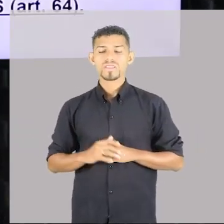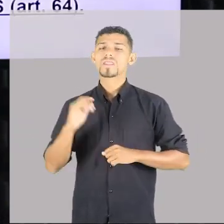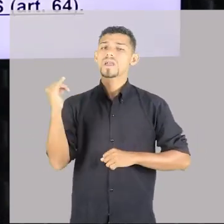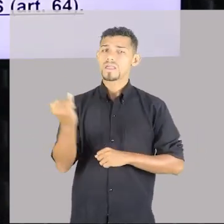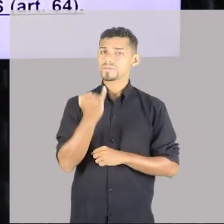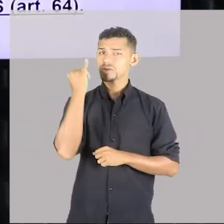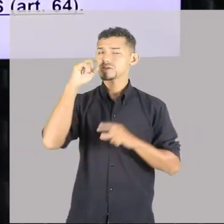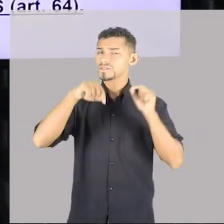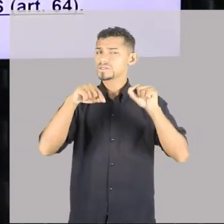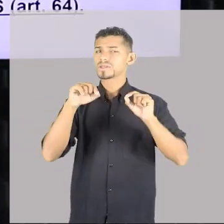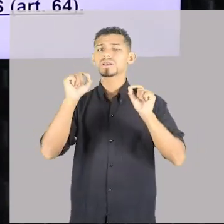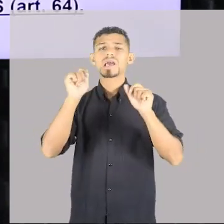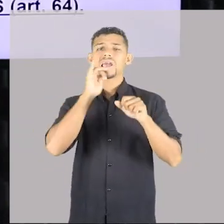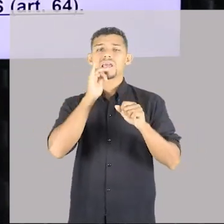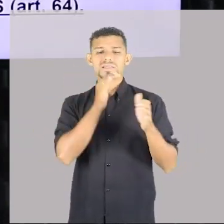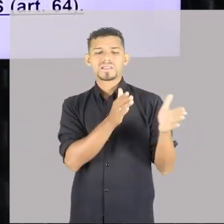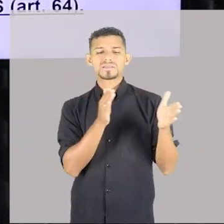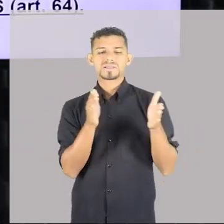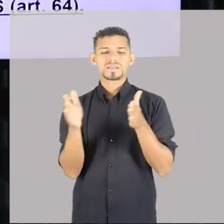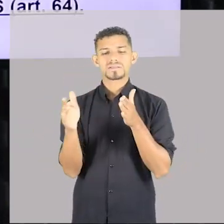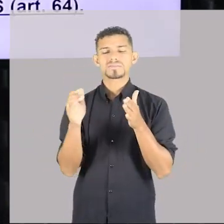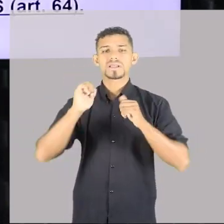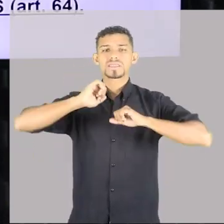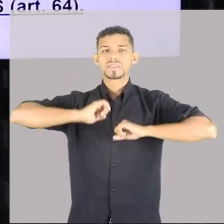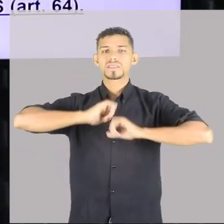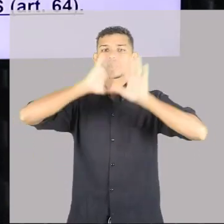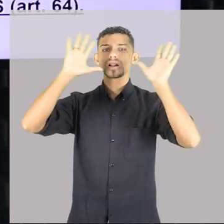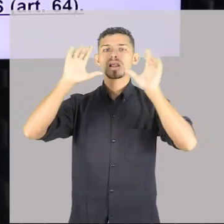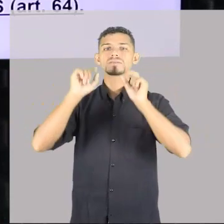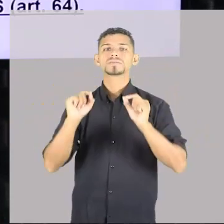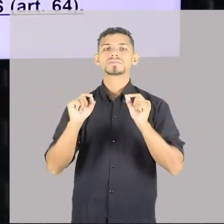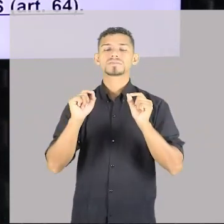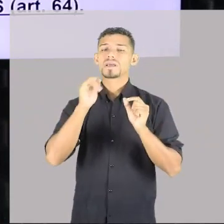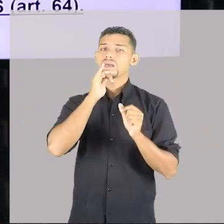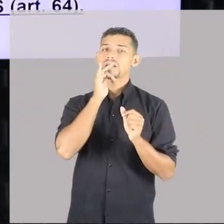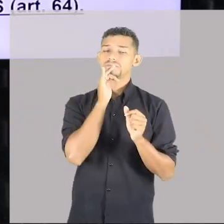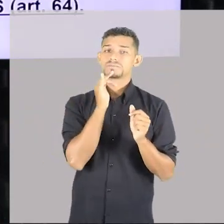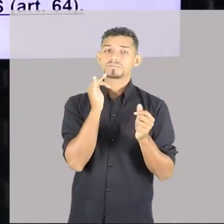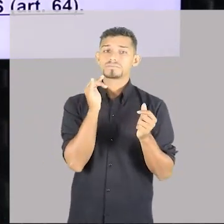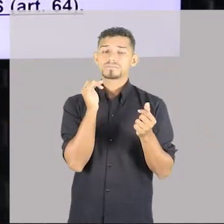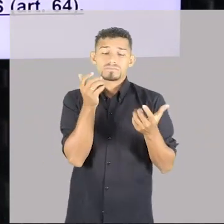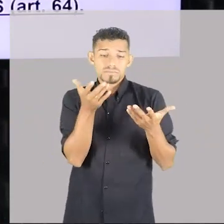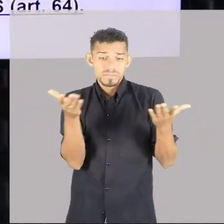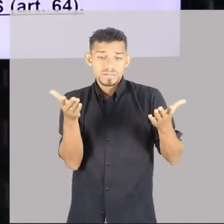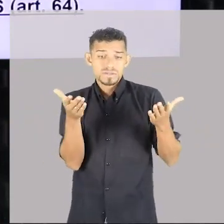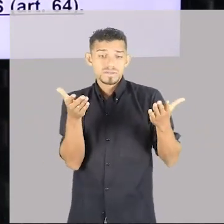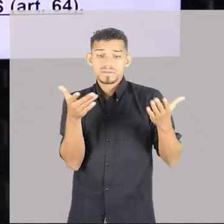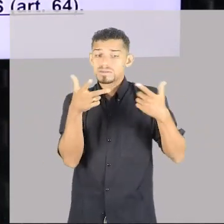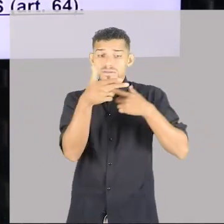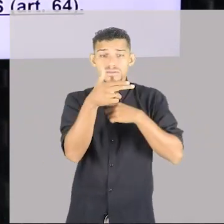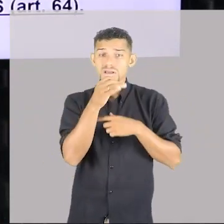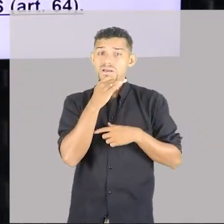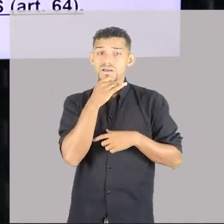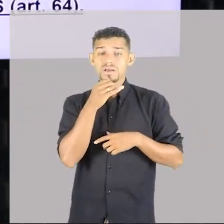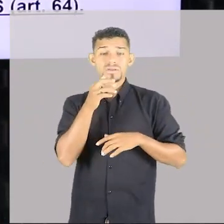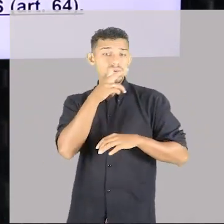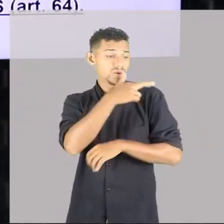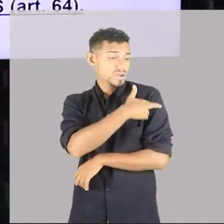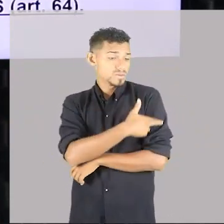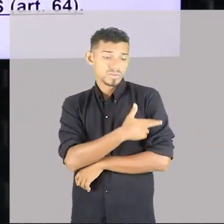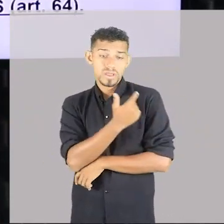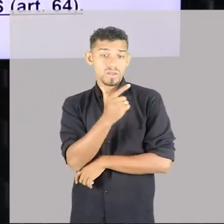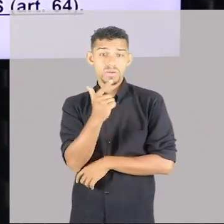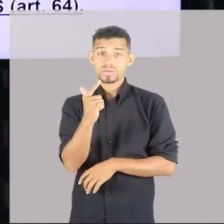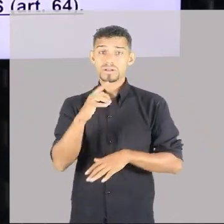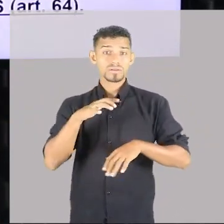importante aqui dessa etapa é deixar claro que, no caso da interposição do recurso, ele não